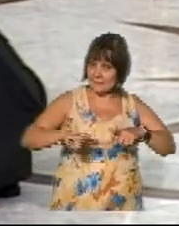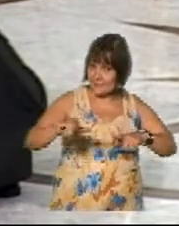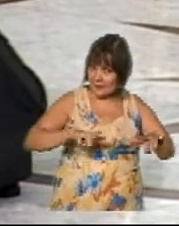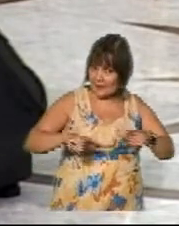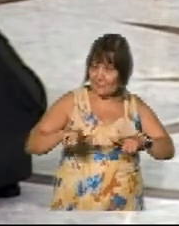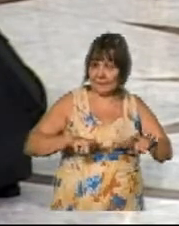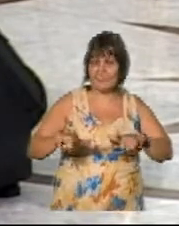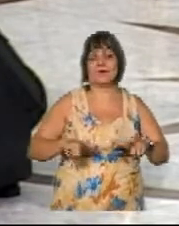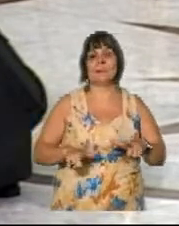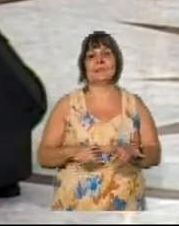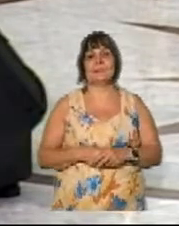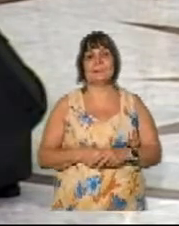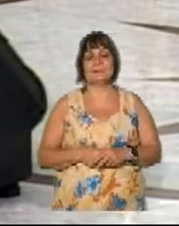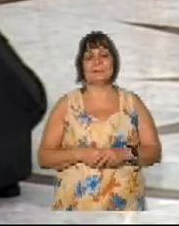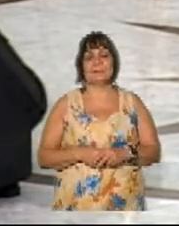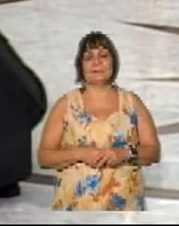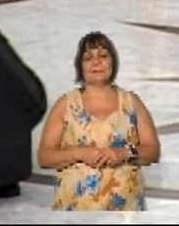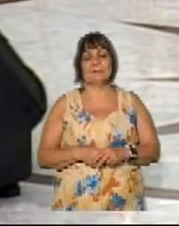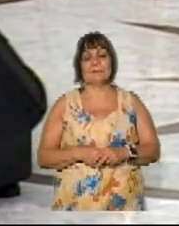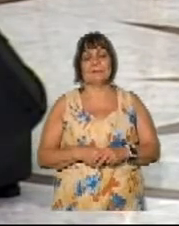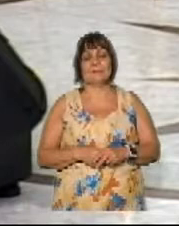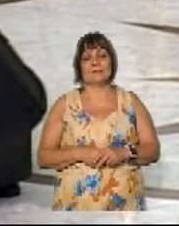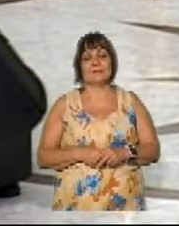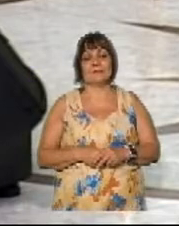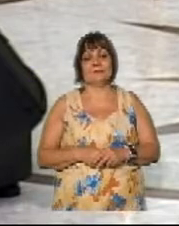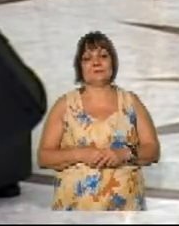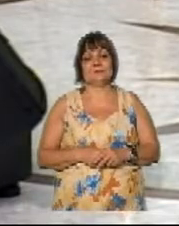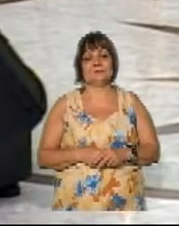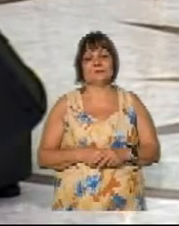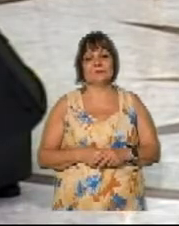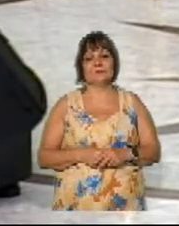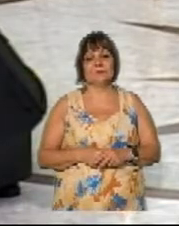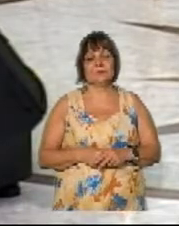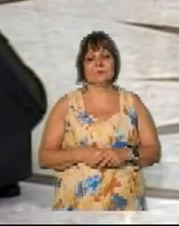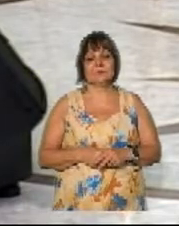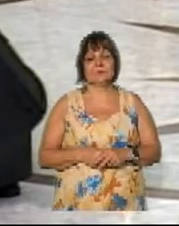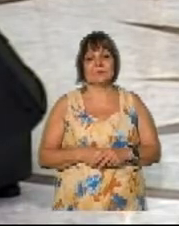servir. Eu gosto muito desta palavra, servir.